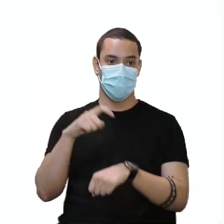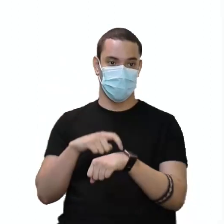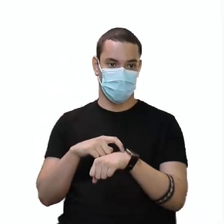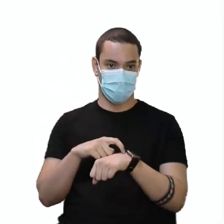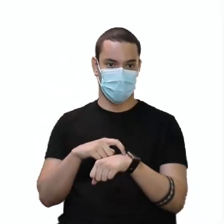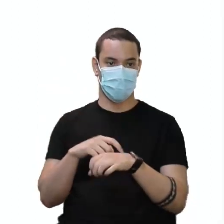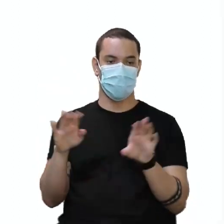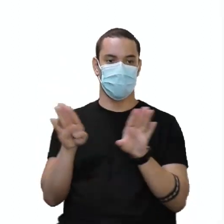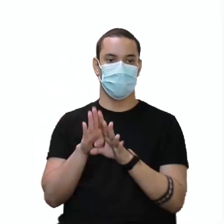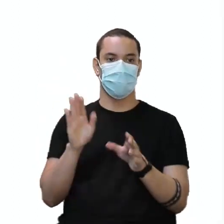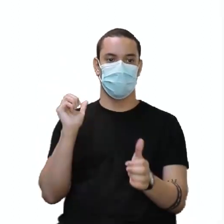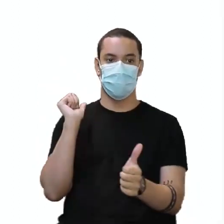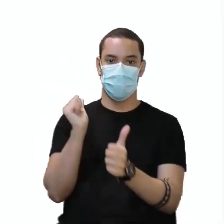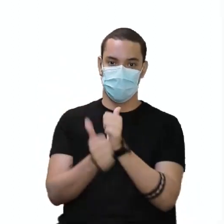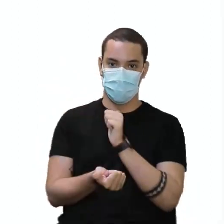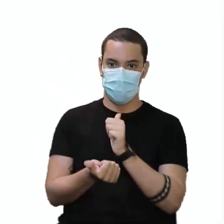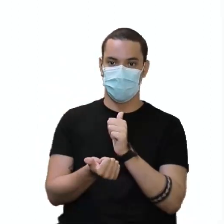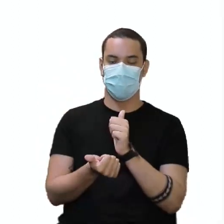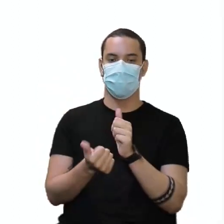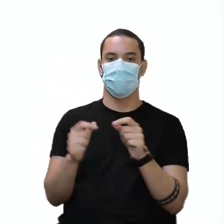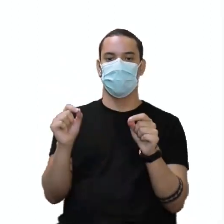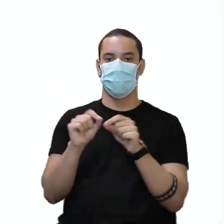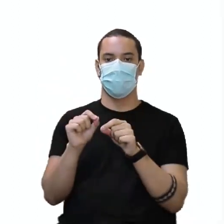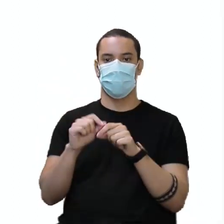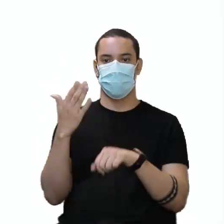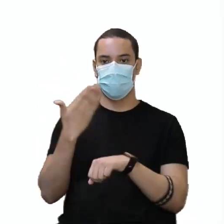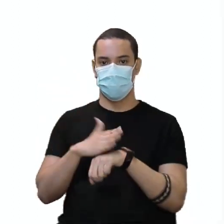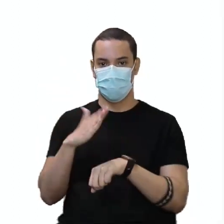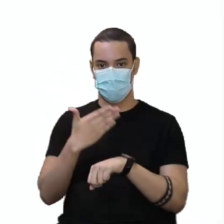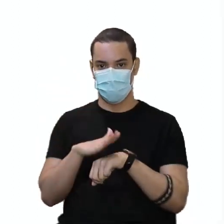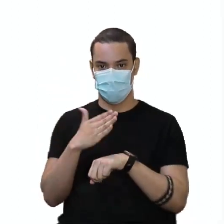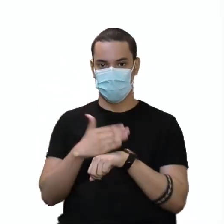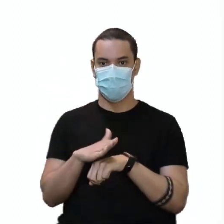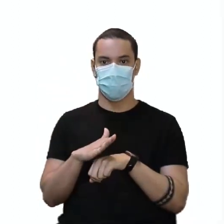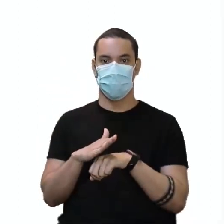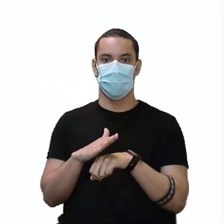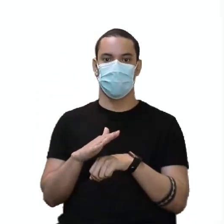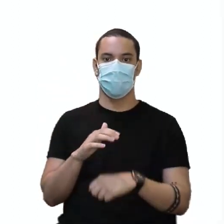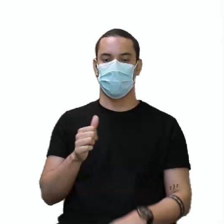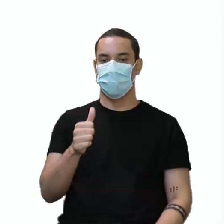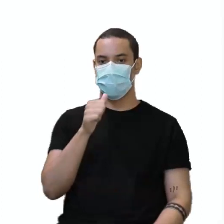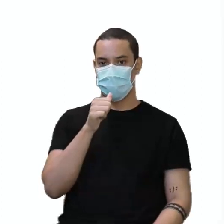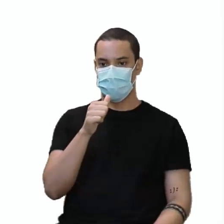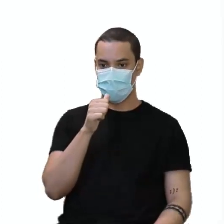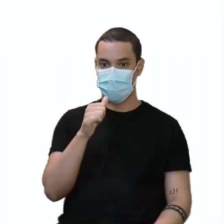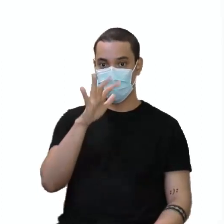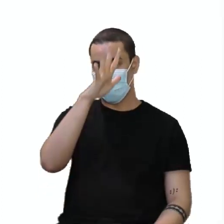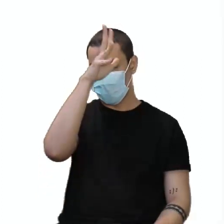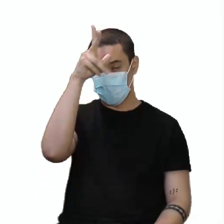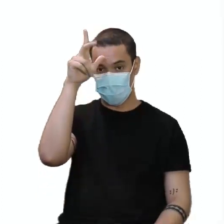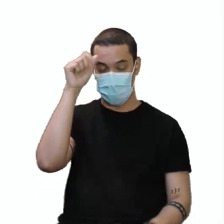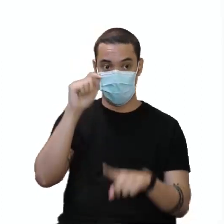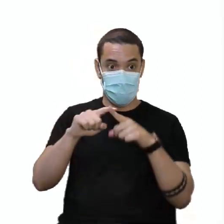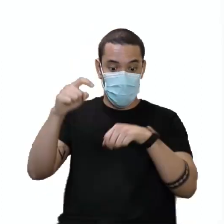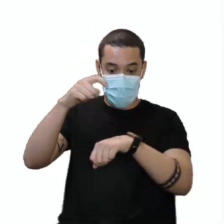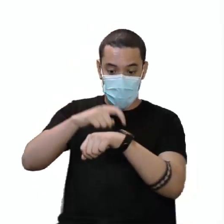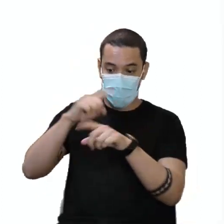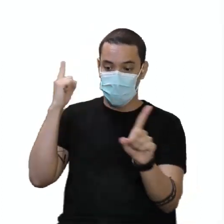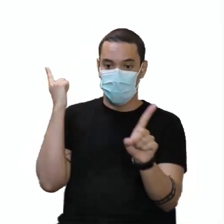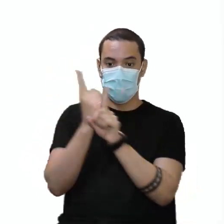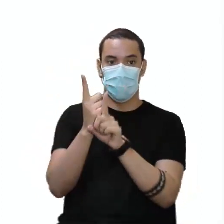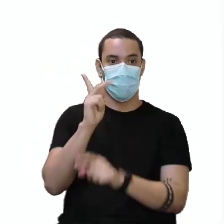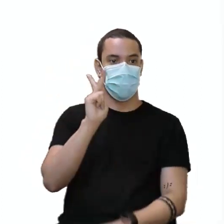playing soccer, doing some exercise and drinking soda. Só que no momento que ele encontrou a